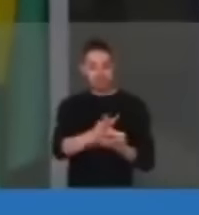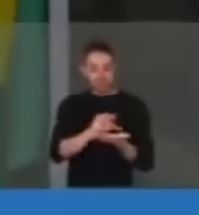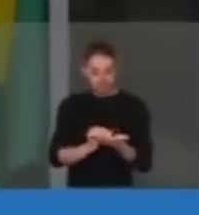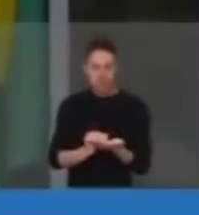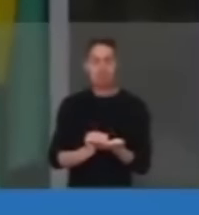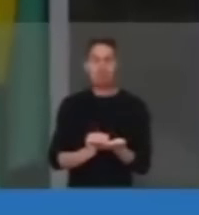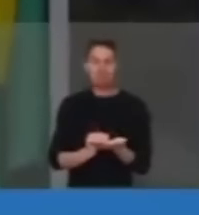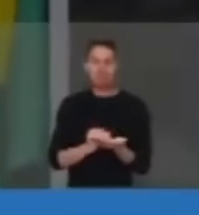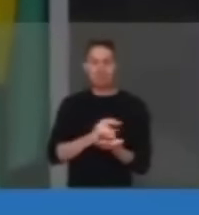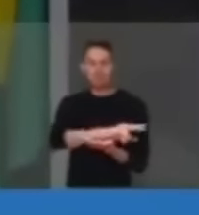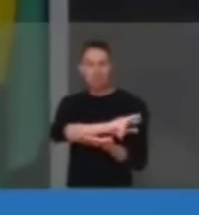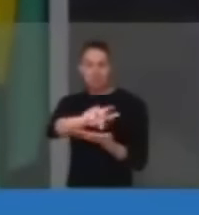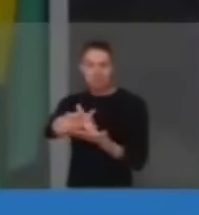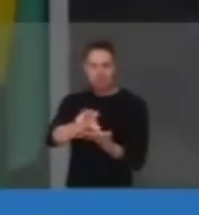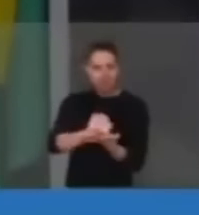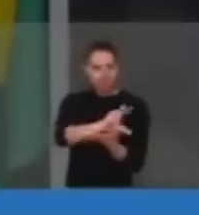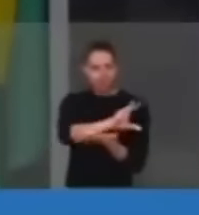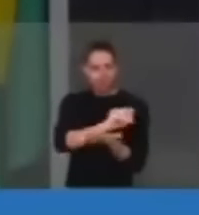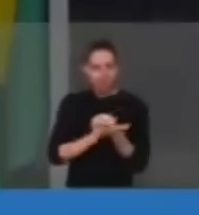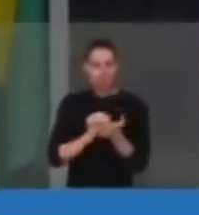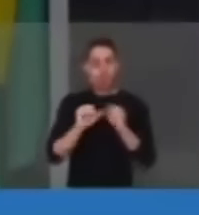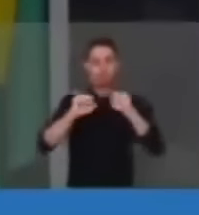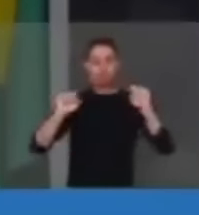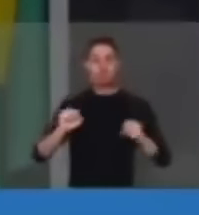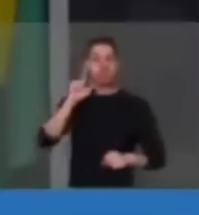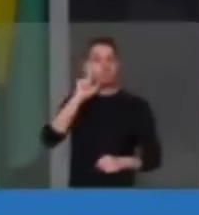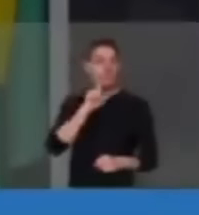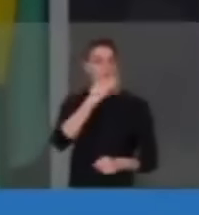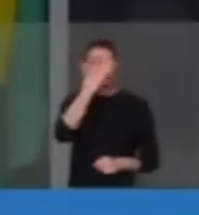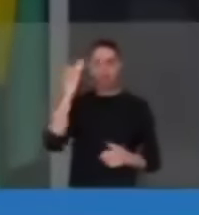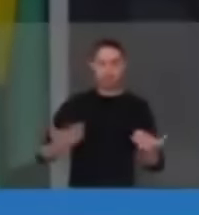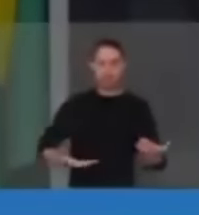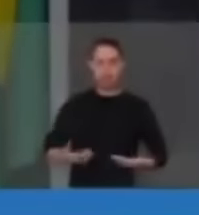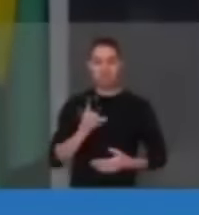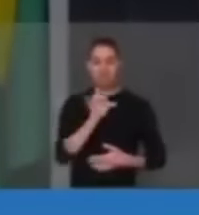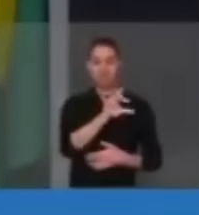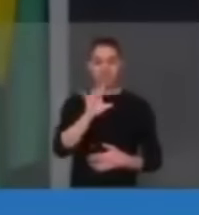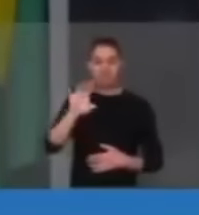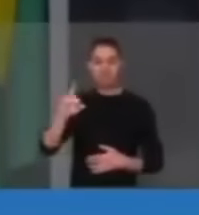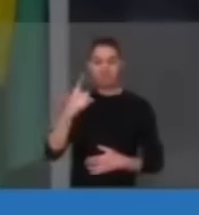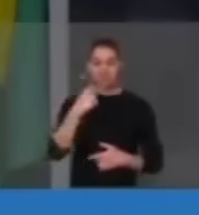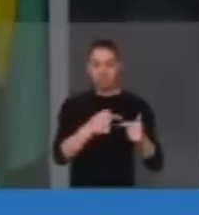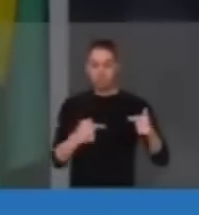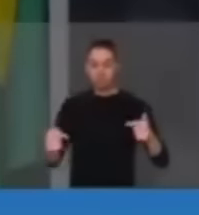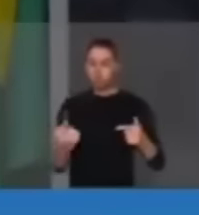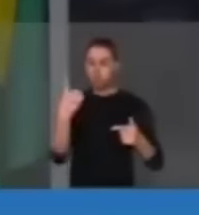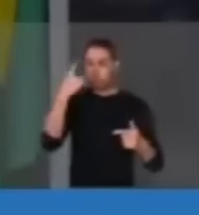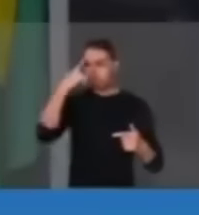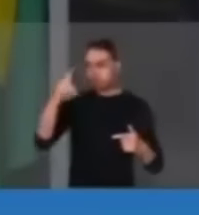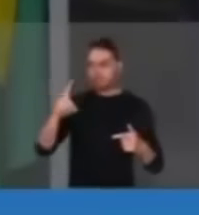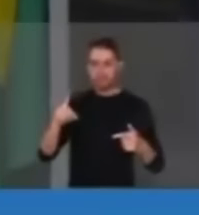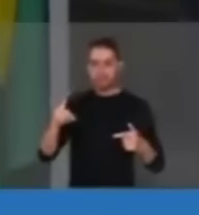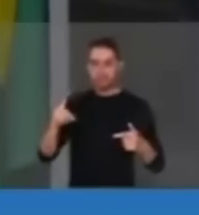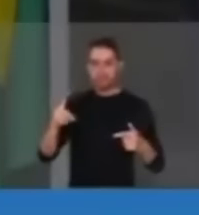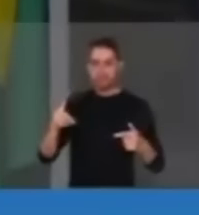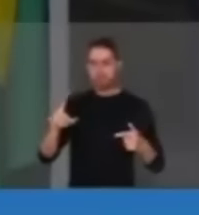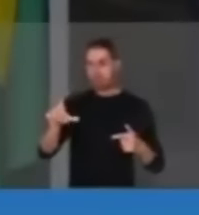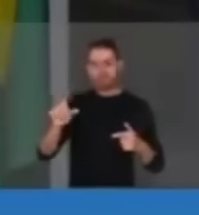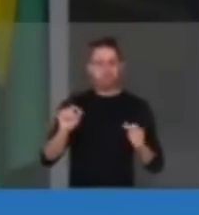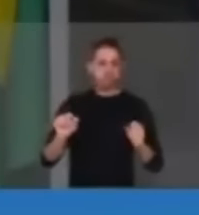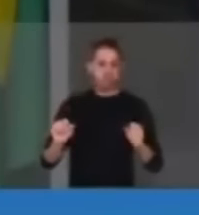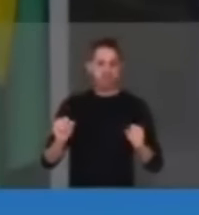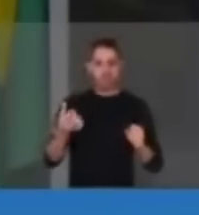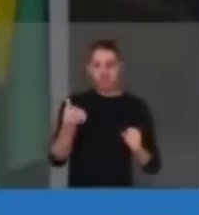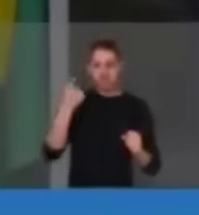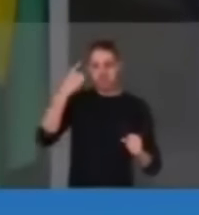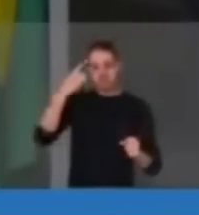no mundo. O sistema americano permite que cada trabalhador trabalhe até um dia por semana, se assim ele quiser e descanse a 6. Que ele ganhe por